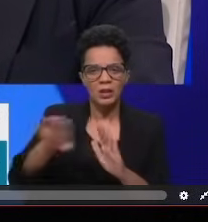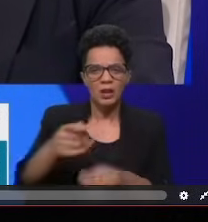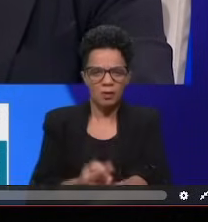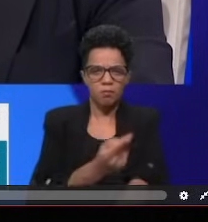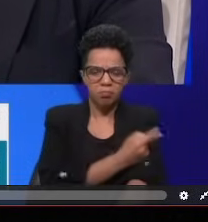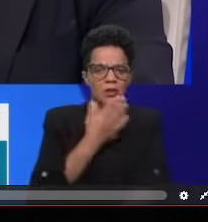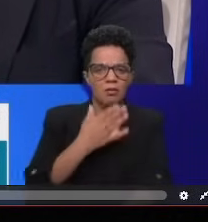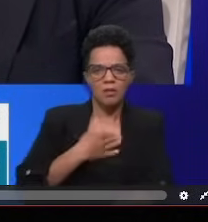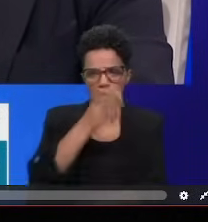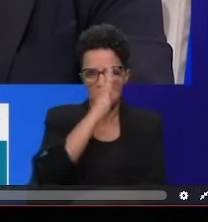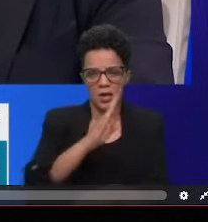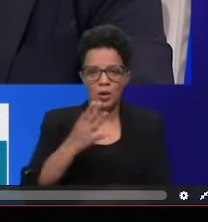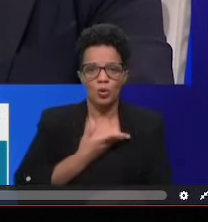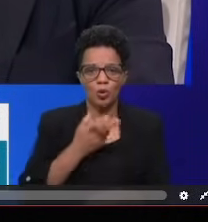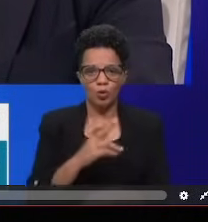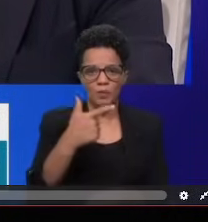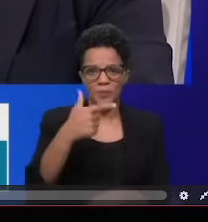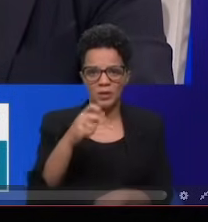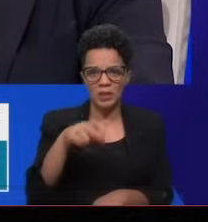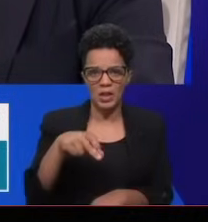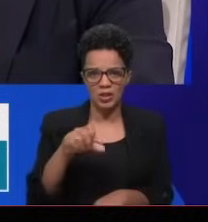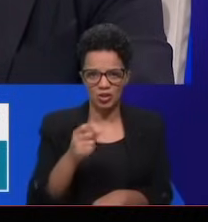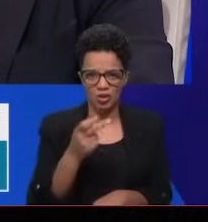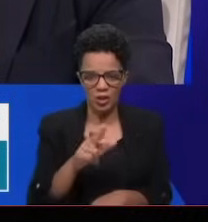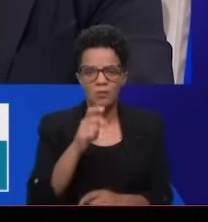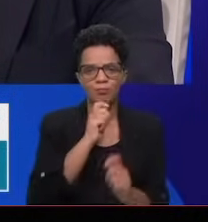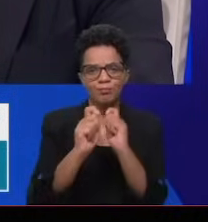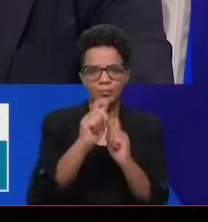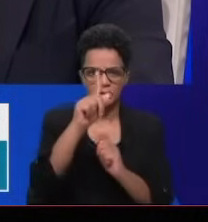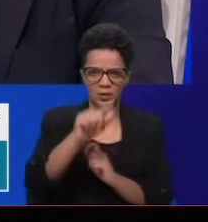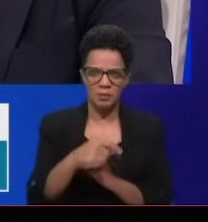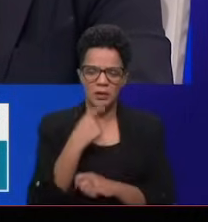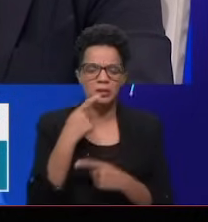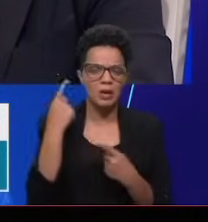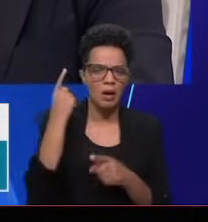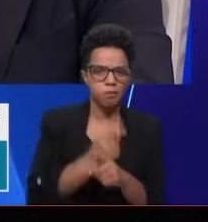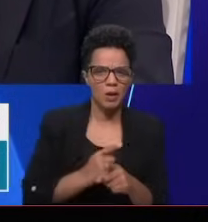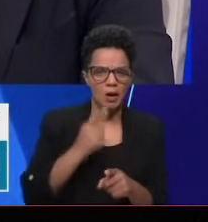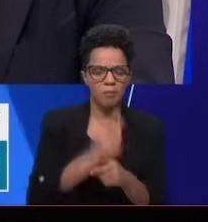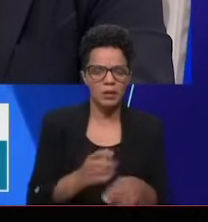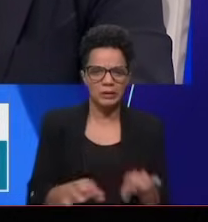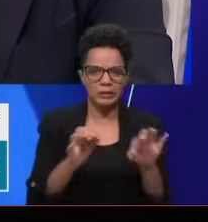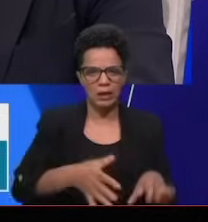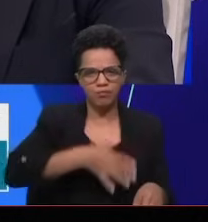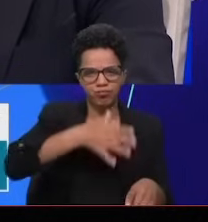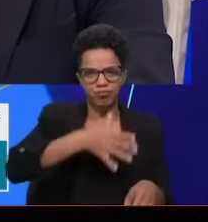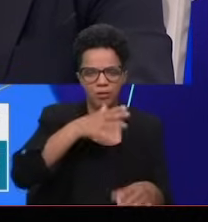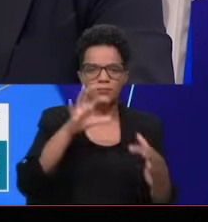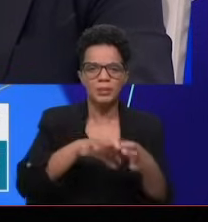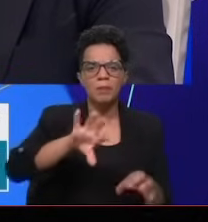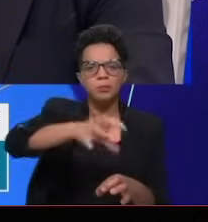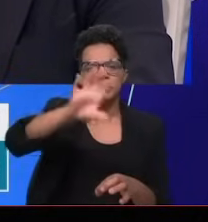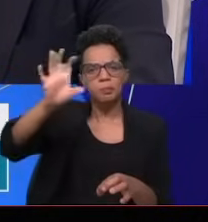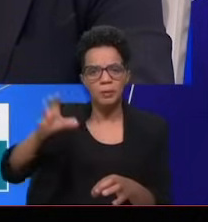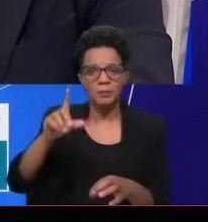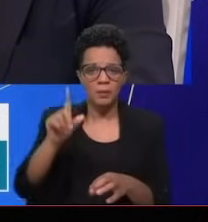habituou Dr tangero Correia aliás nas entrevistas também já repetiu o discurso deste sobre várias nacionalidades